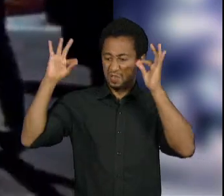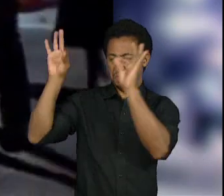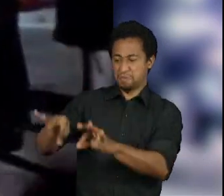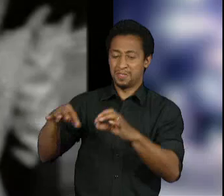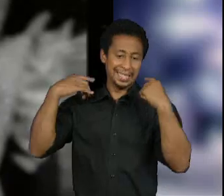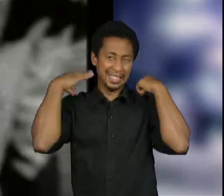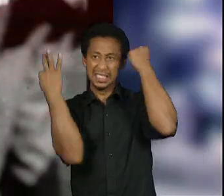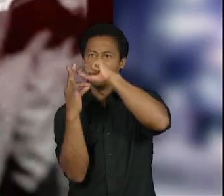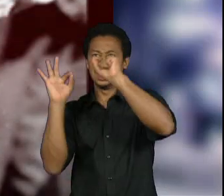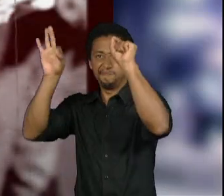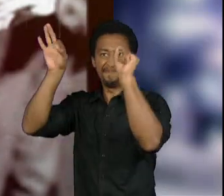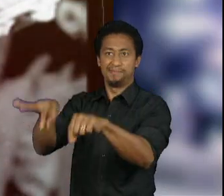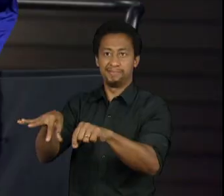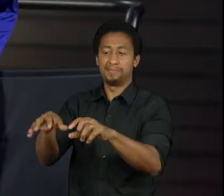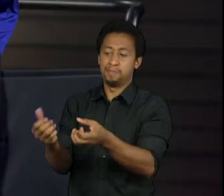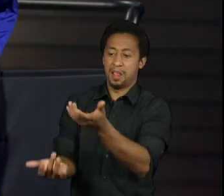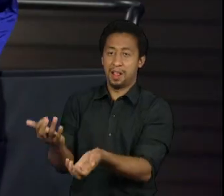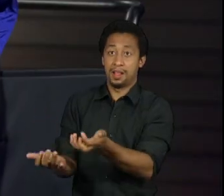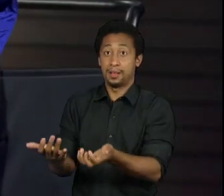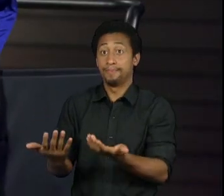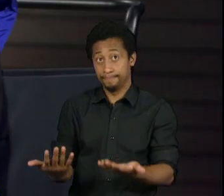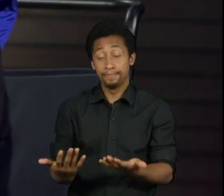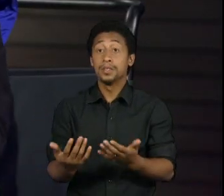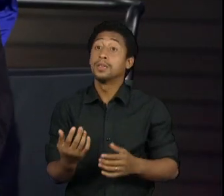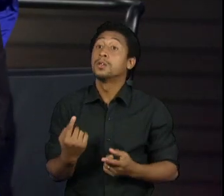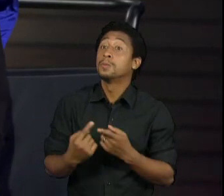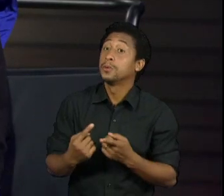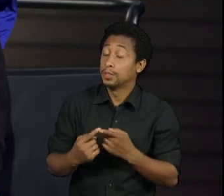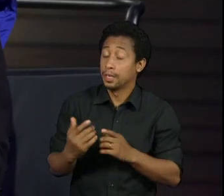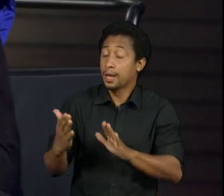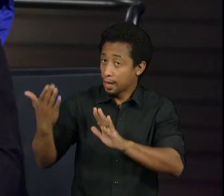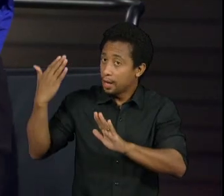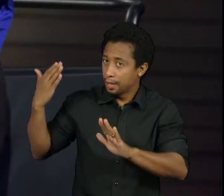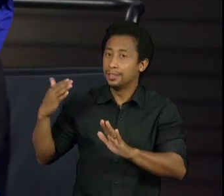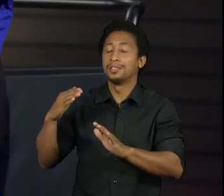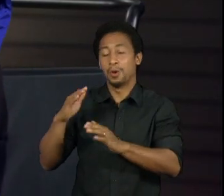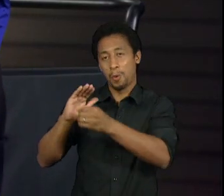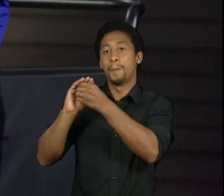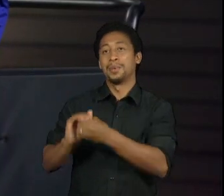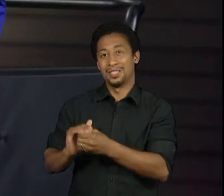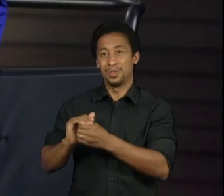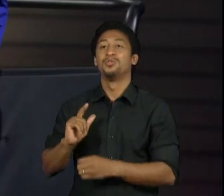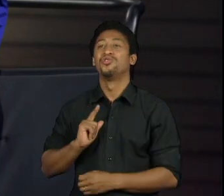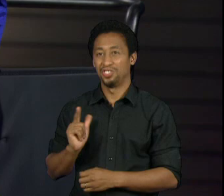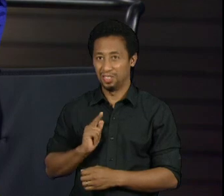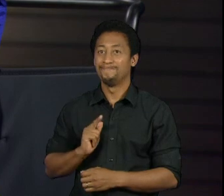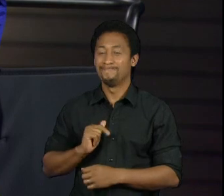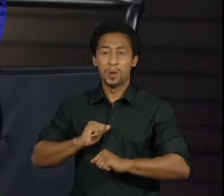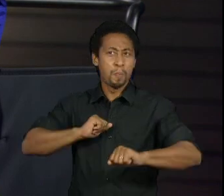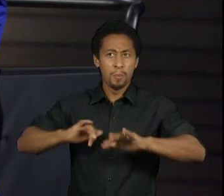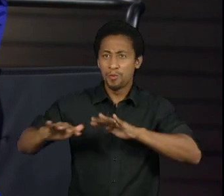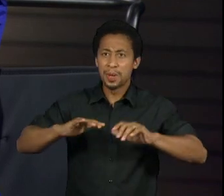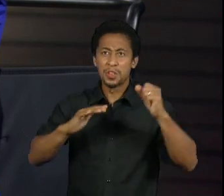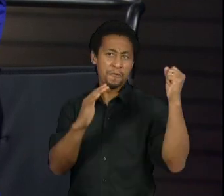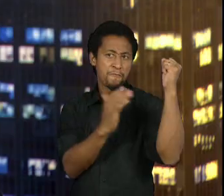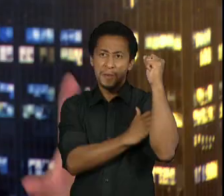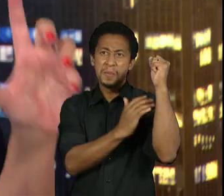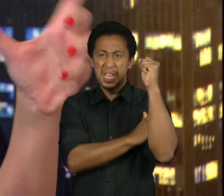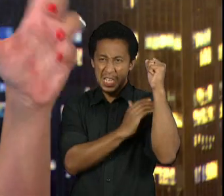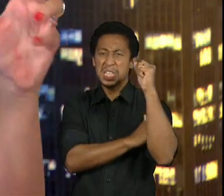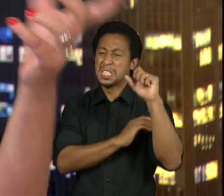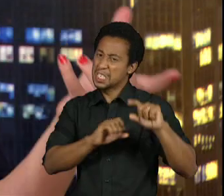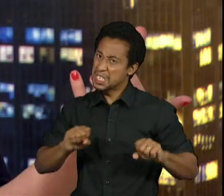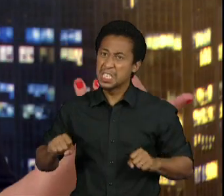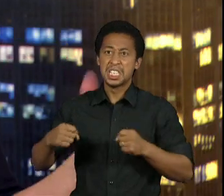nos anos 60, a peça opressora do vestuário, e por isso que ele foi tão importante no movimento feminista dos anos 60. Que nunca foi queimado, né? Ficou